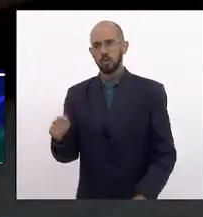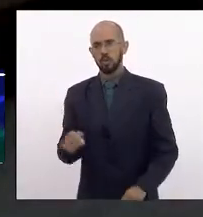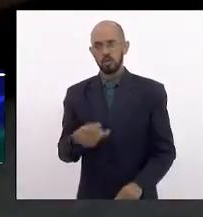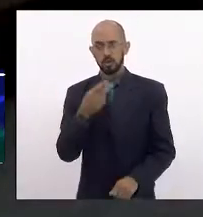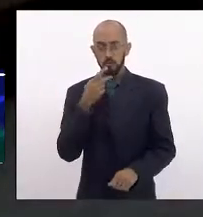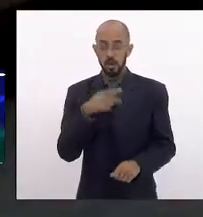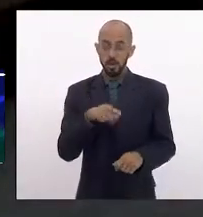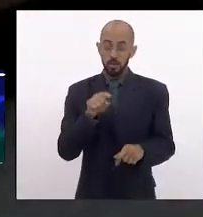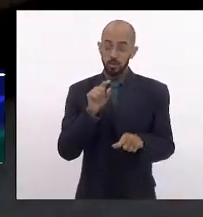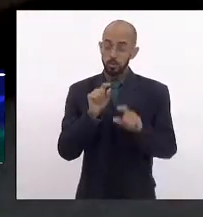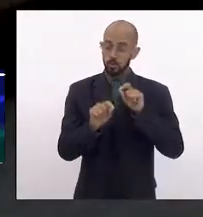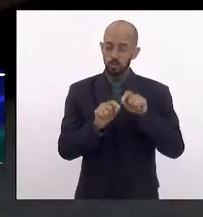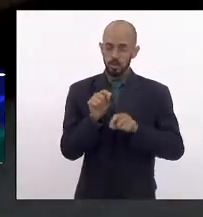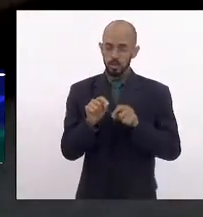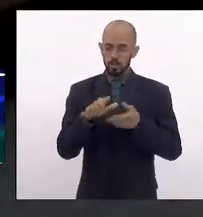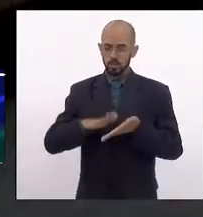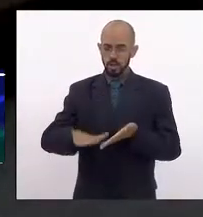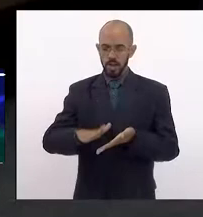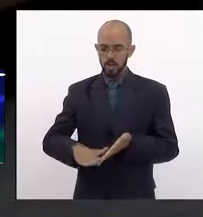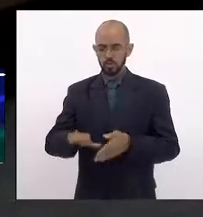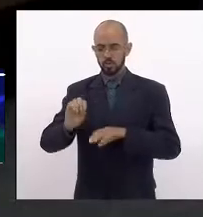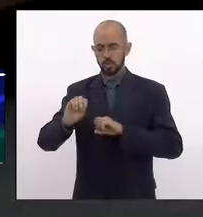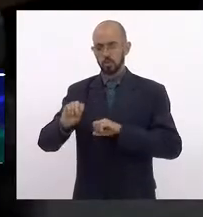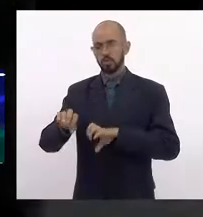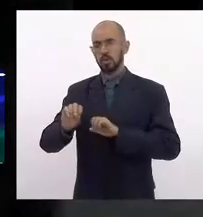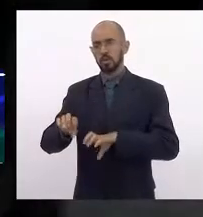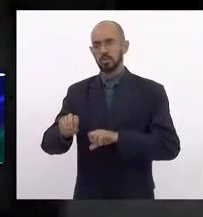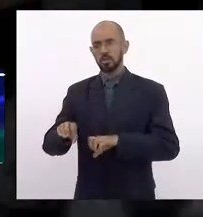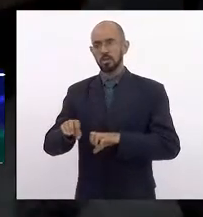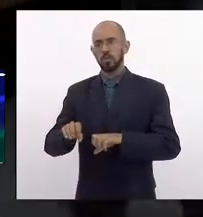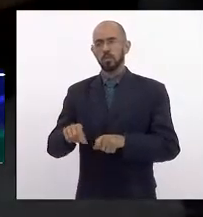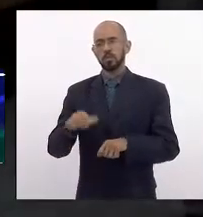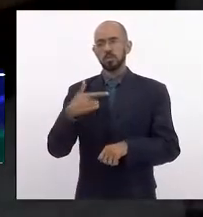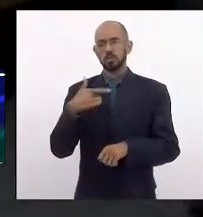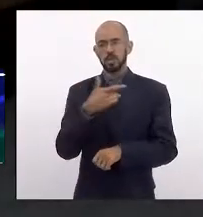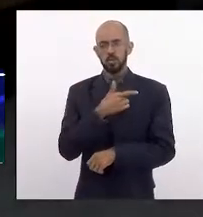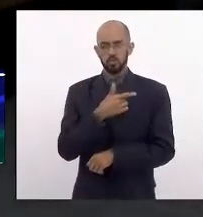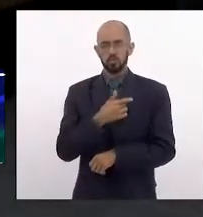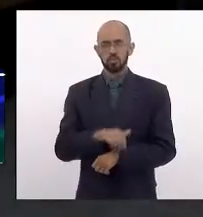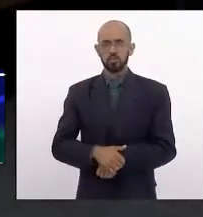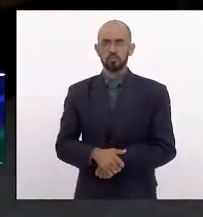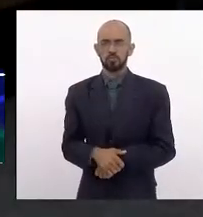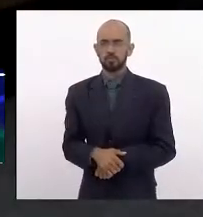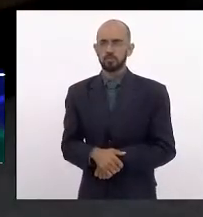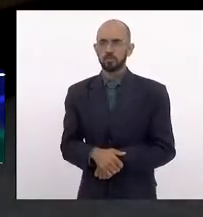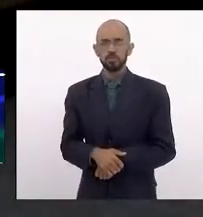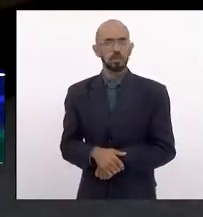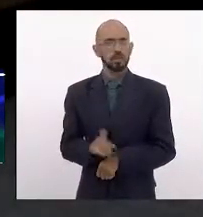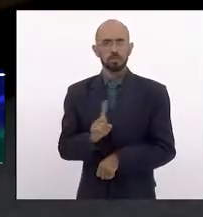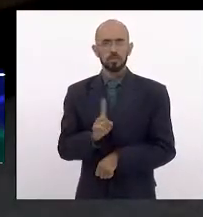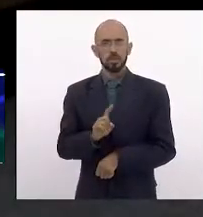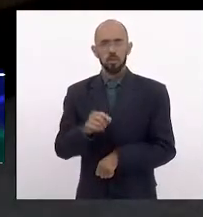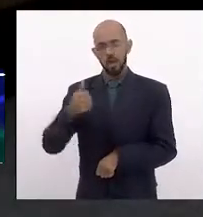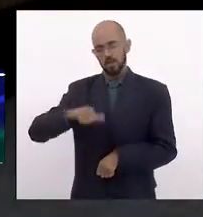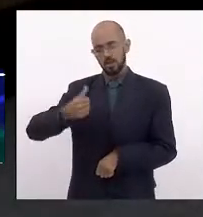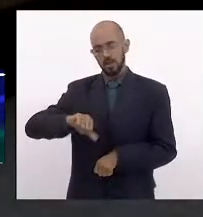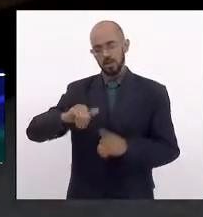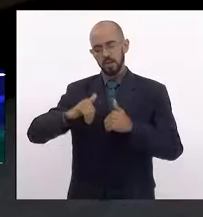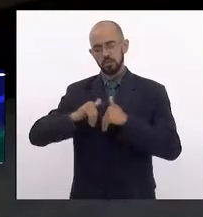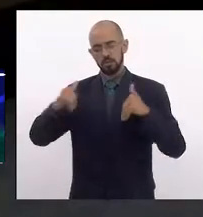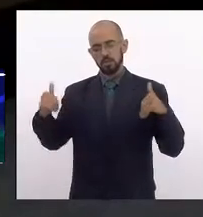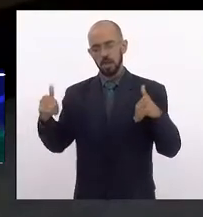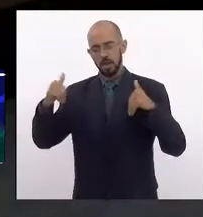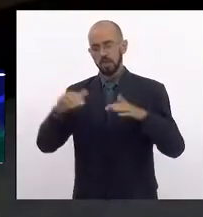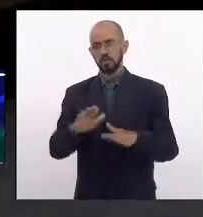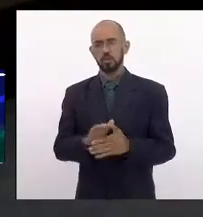especificamente de gastos em educação e gastos de saúde que eles não analisaram de forma separada